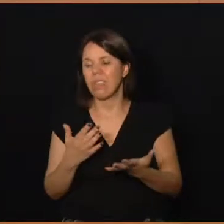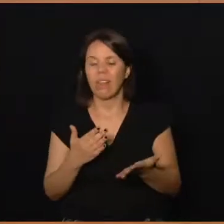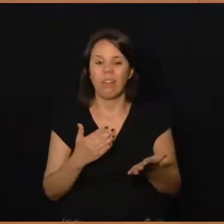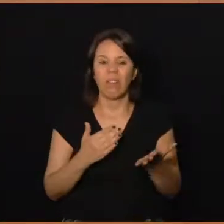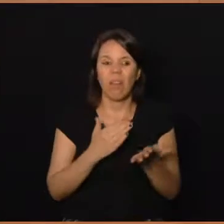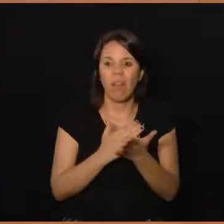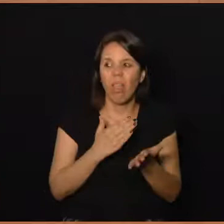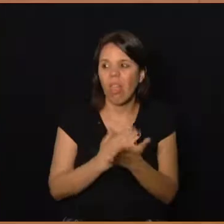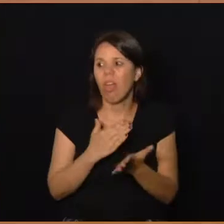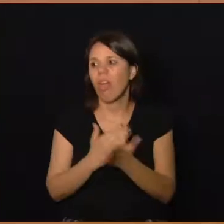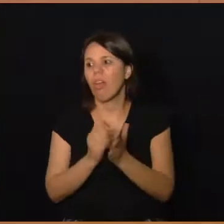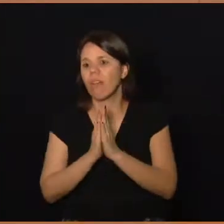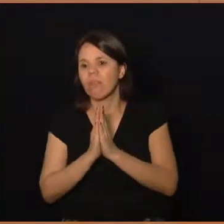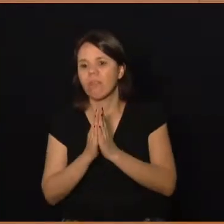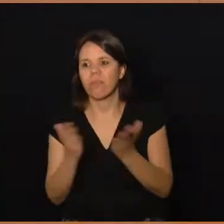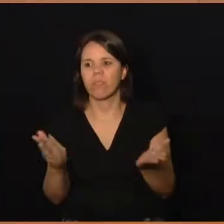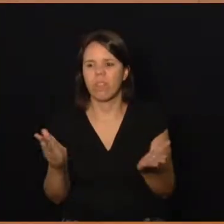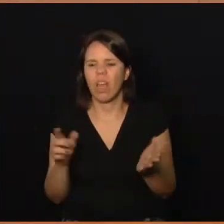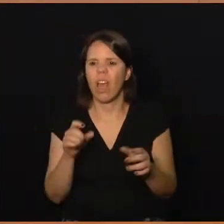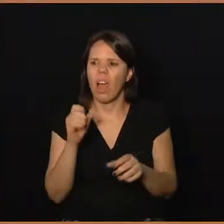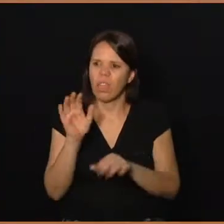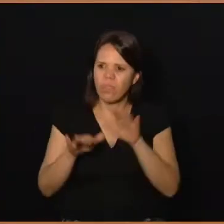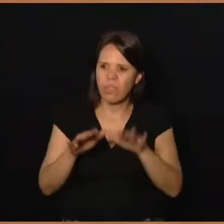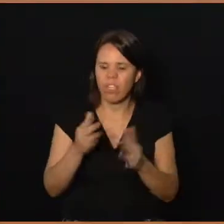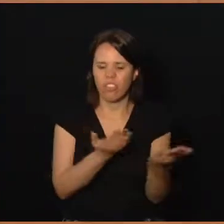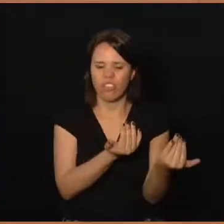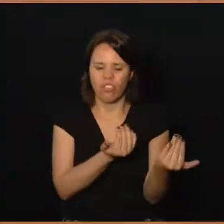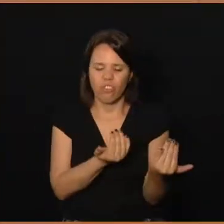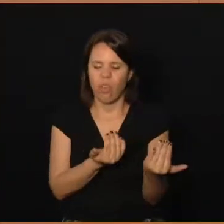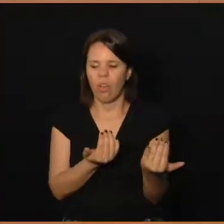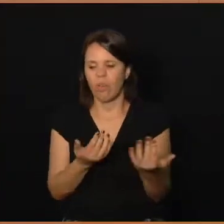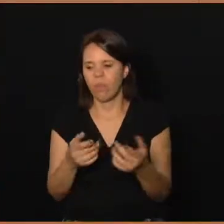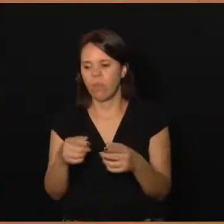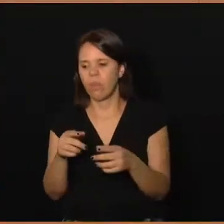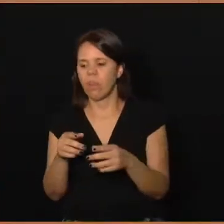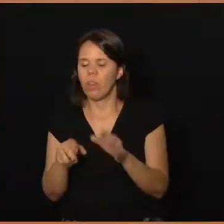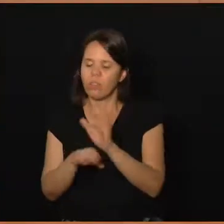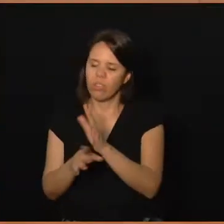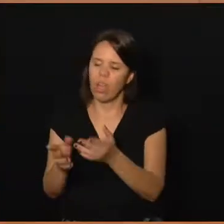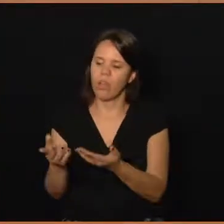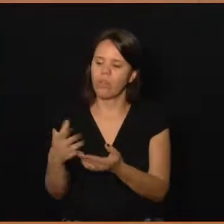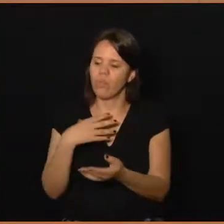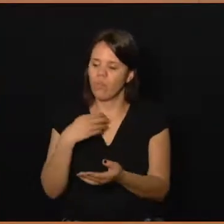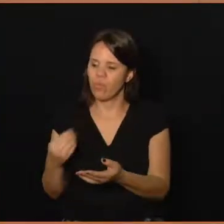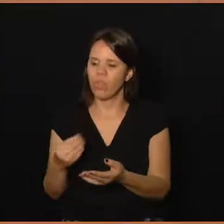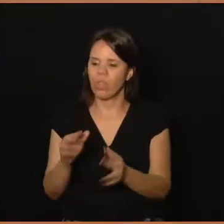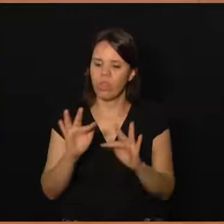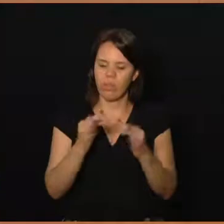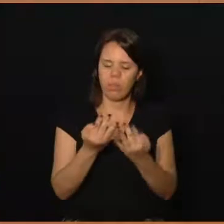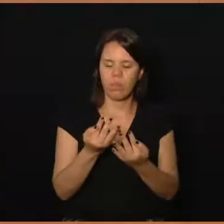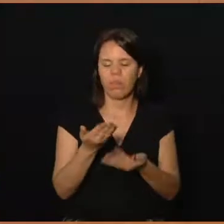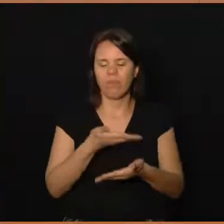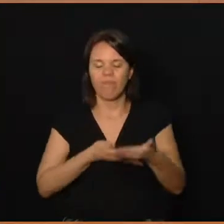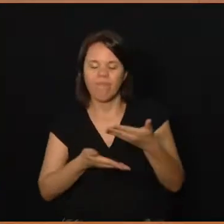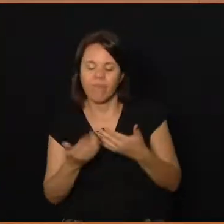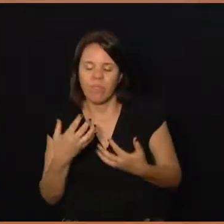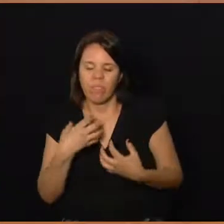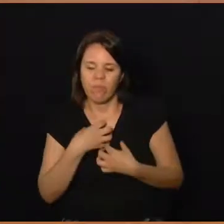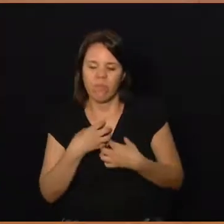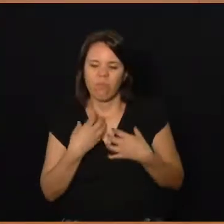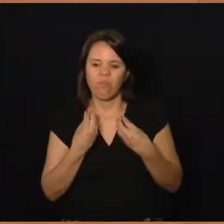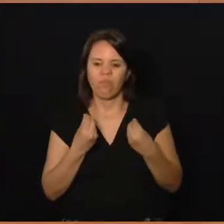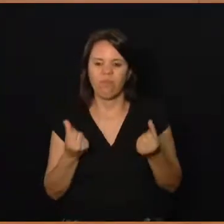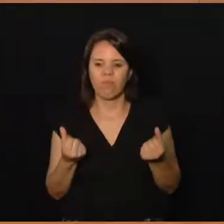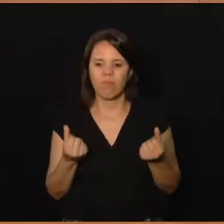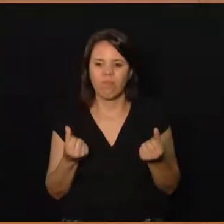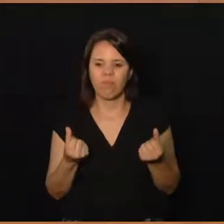E normalmente são jovens, né, são os pais buscando ajuda para os filhos buscando ajuda para os pais, e eu me